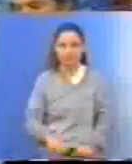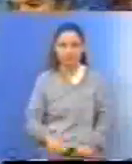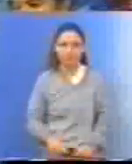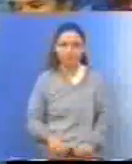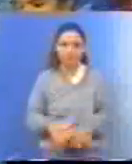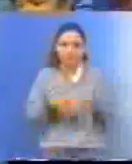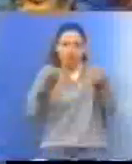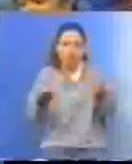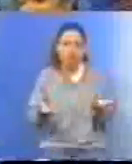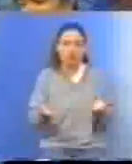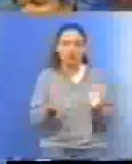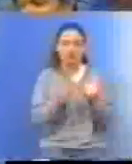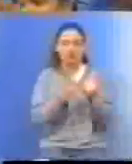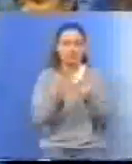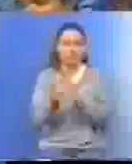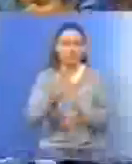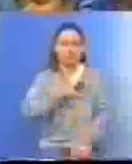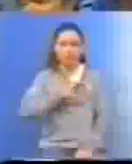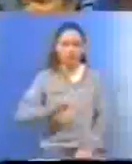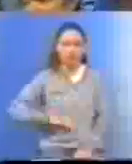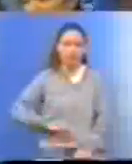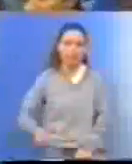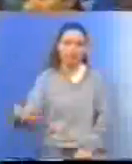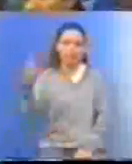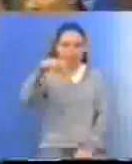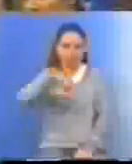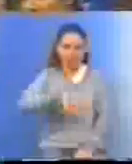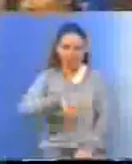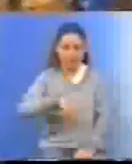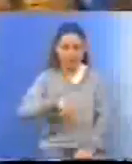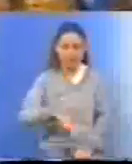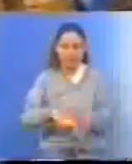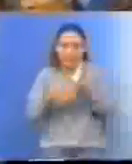Jesus chegar. Quando Jesus chegar,